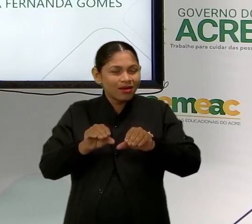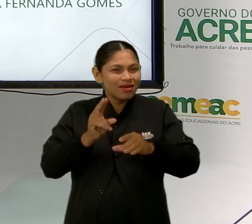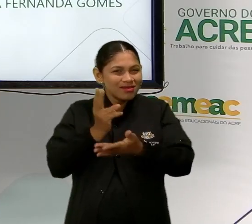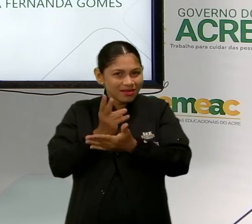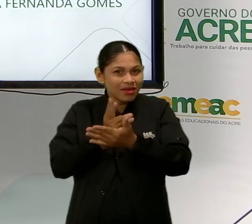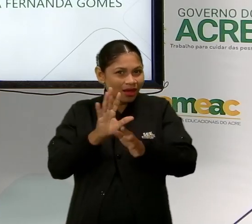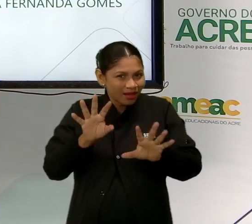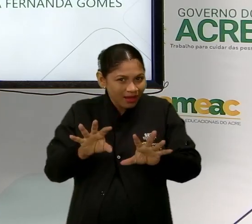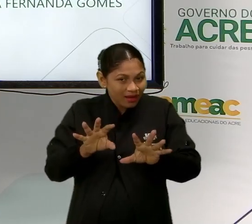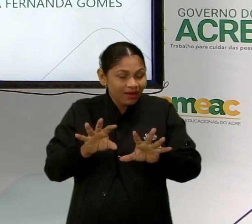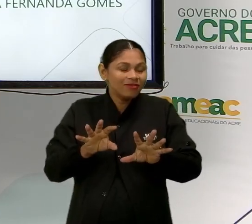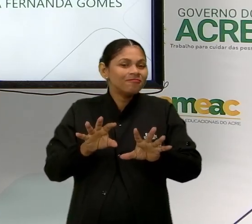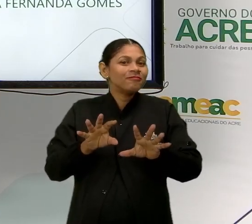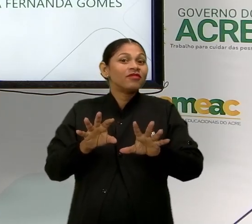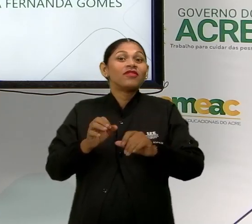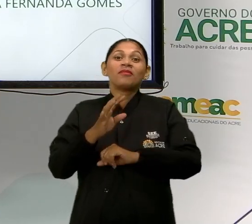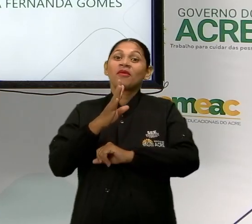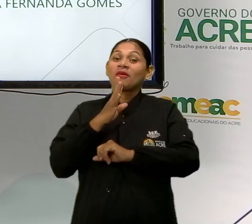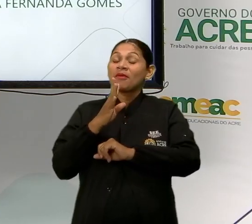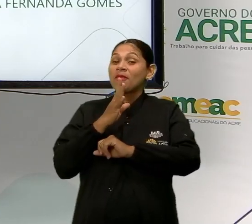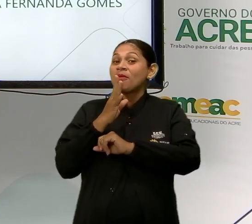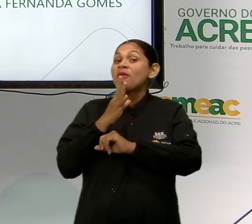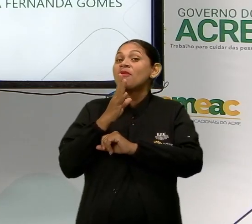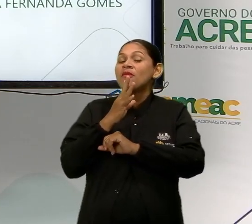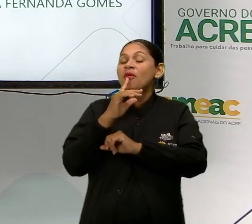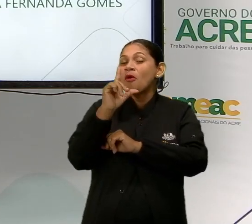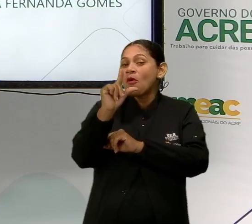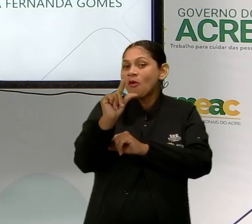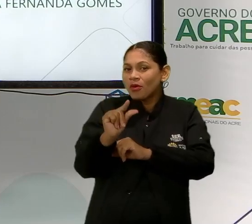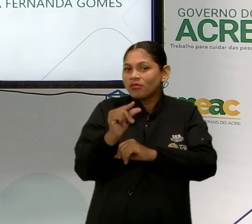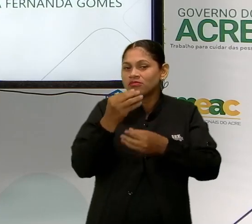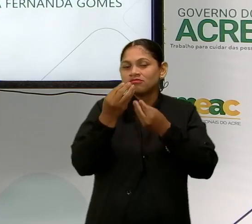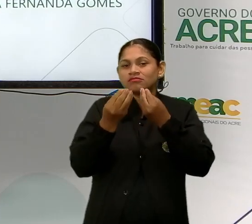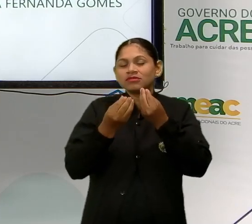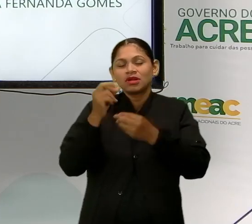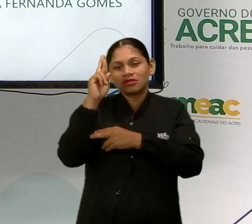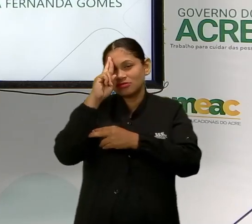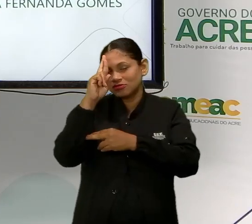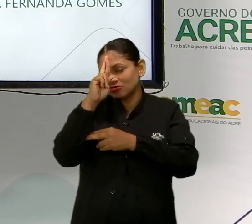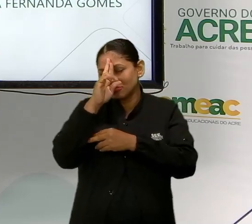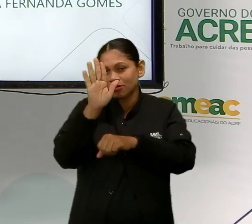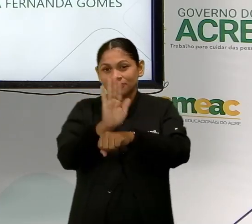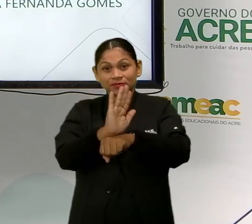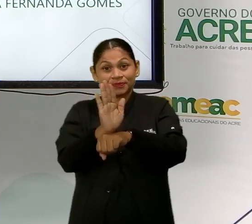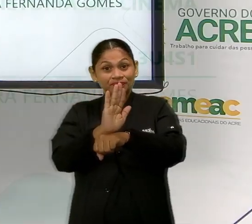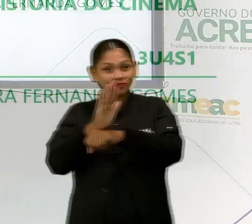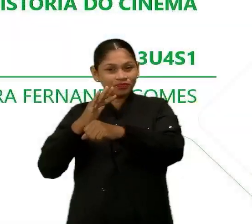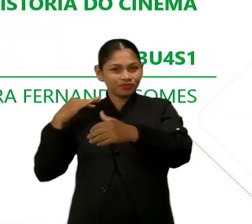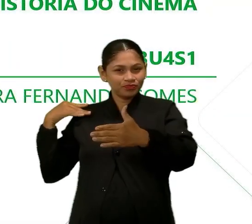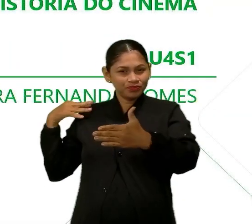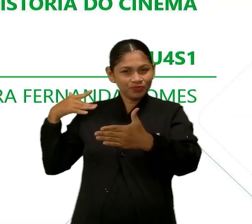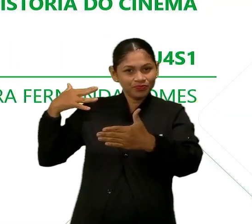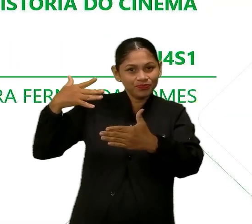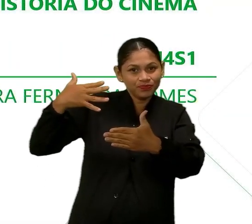nossa tela e vamos conhecer um pouquinho dessa história do cinema desde a sua